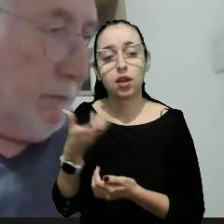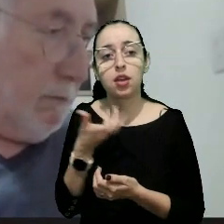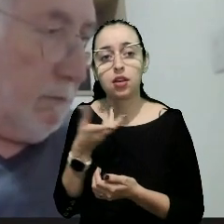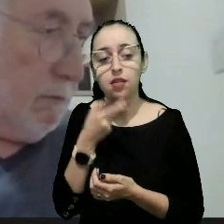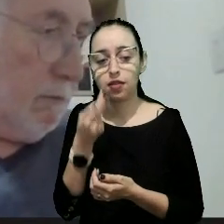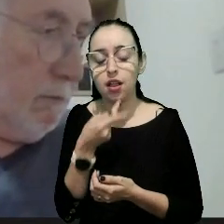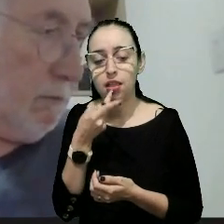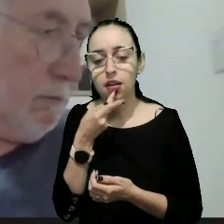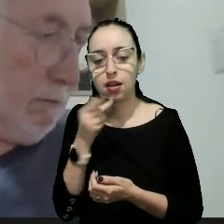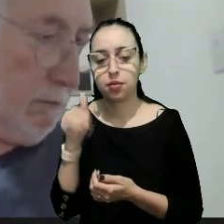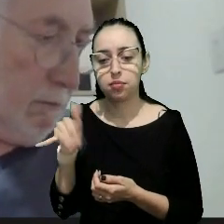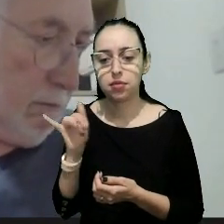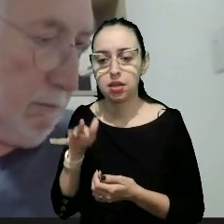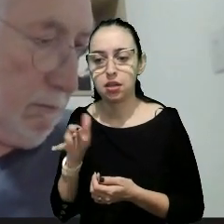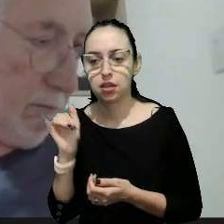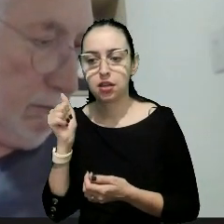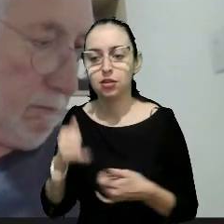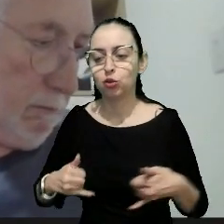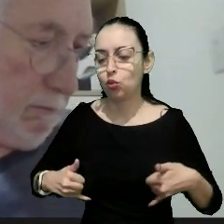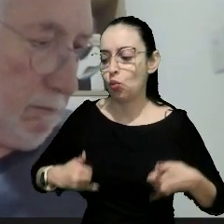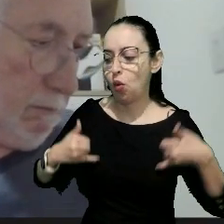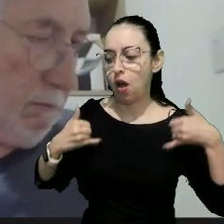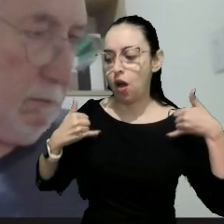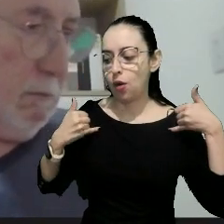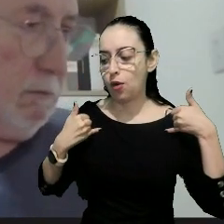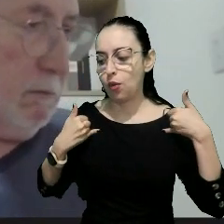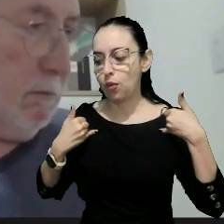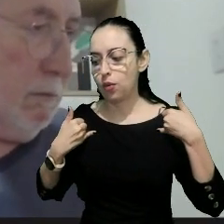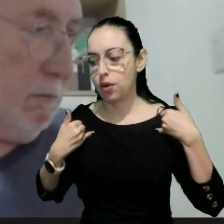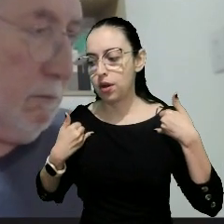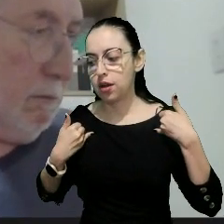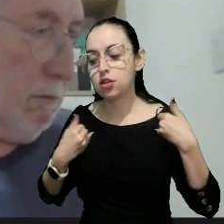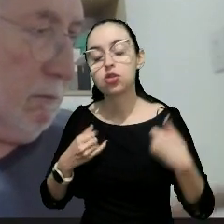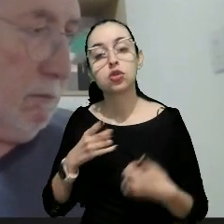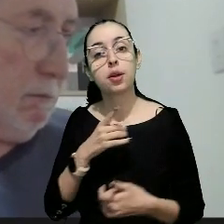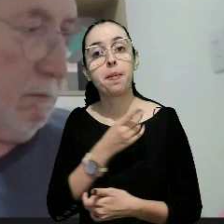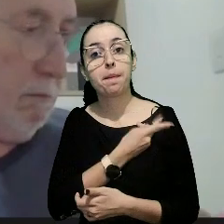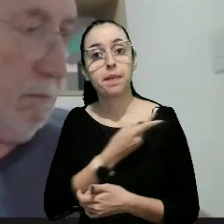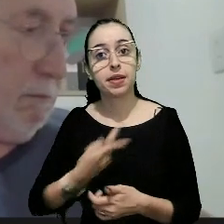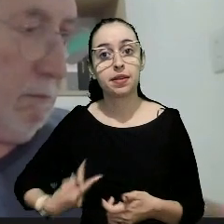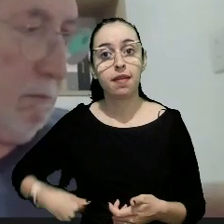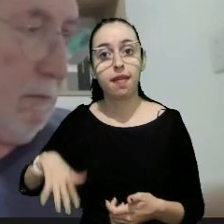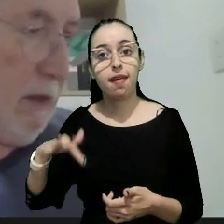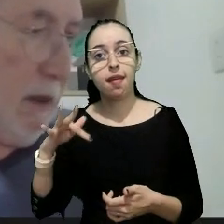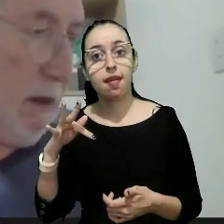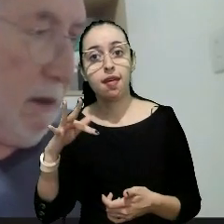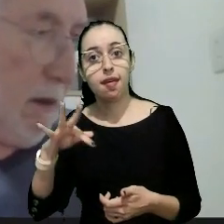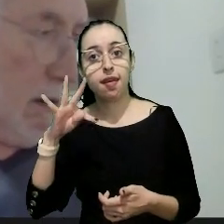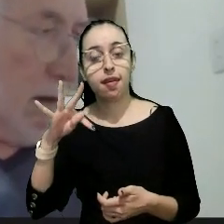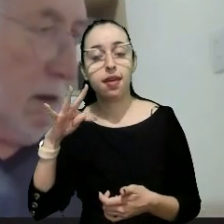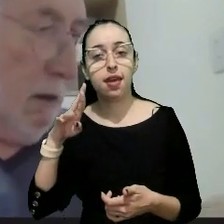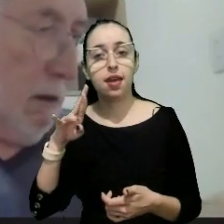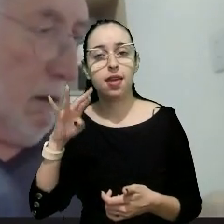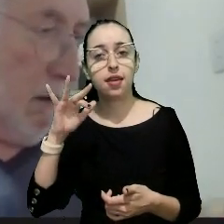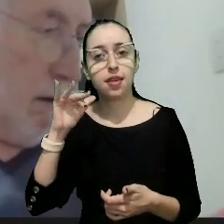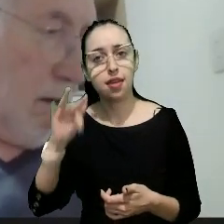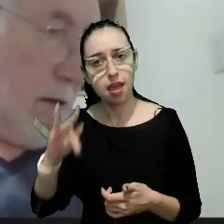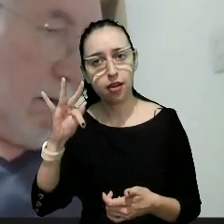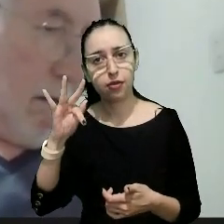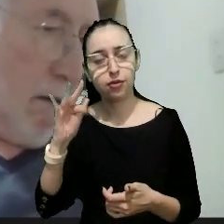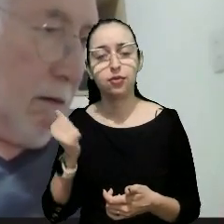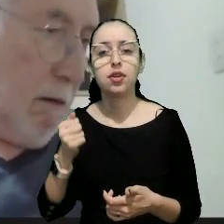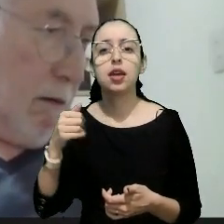incentivadora, assim. Queria falar aqui, Miriam, que a gente tem aqui a honra da presença da presidente do TRF e